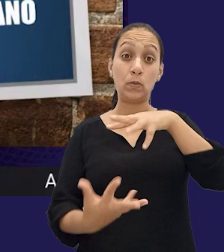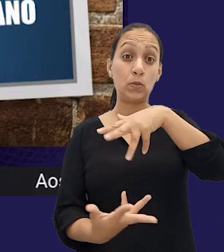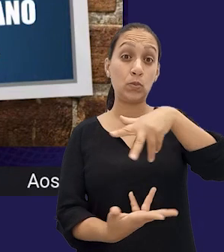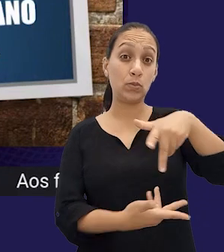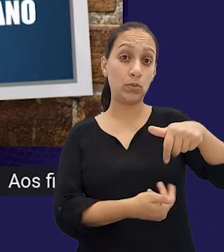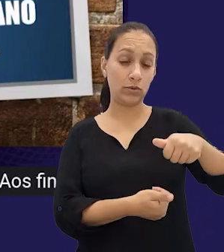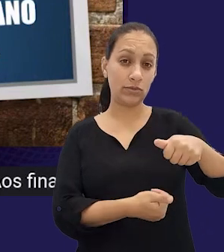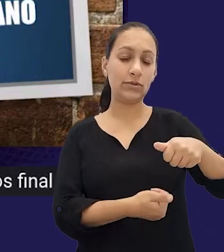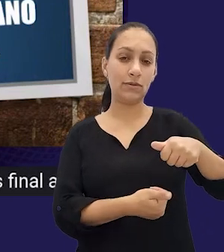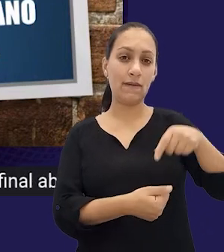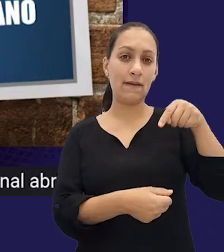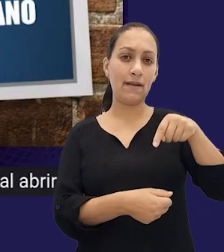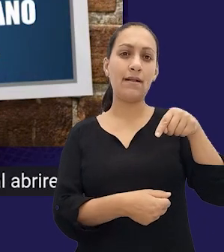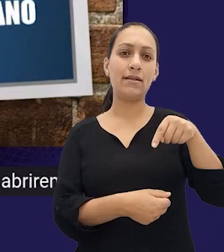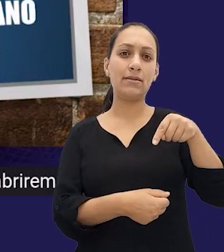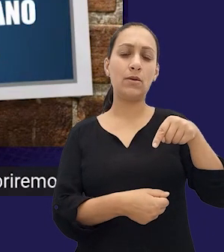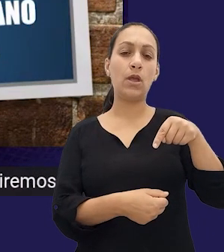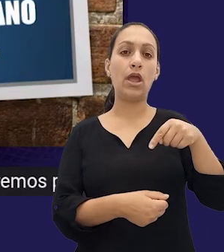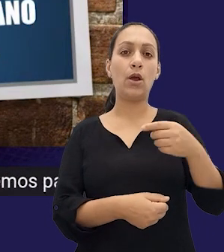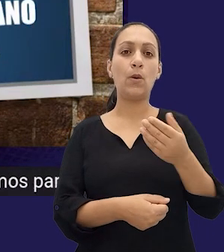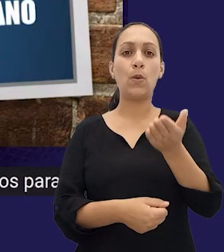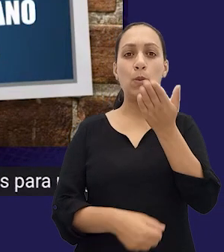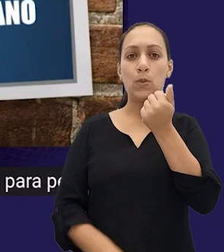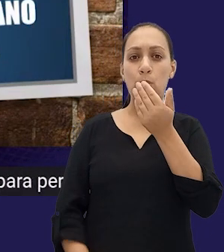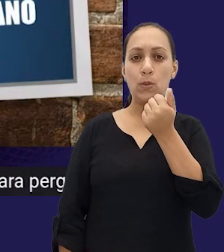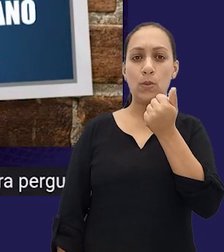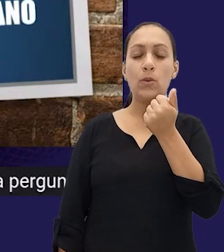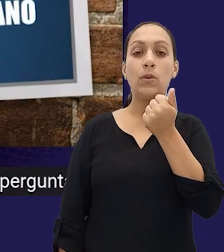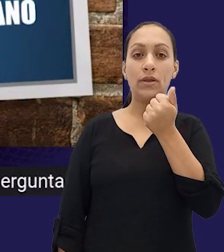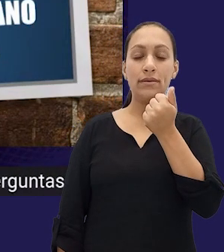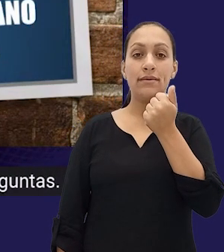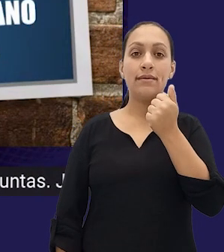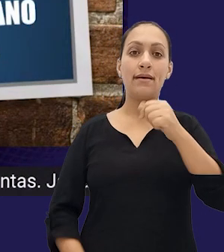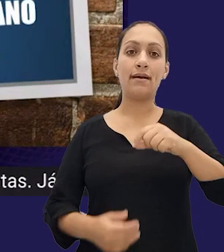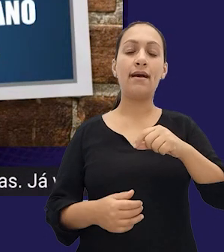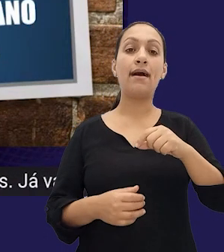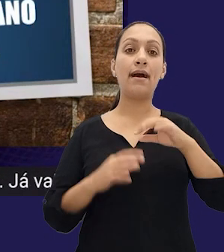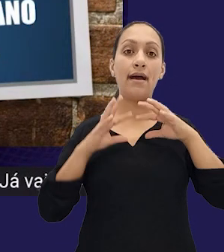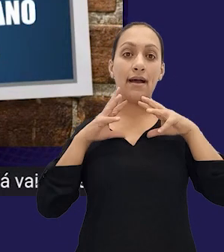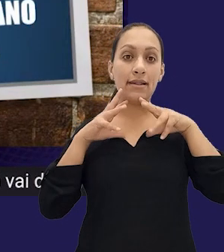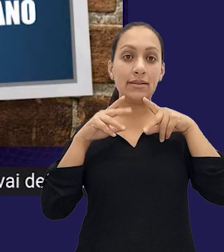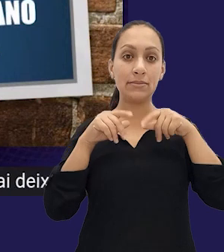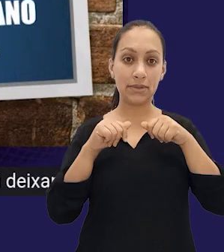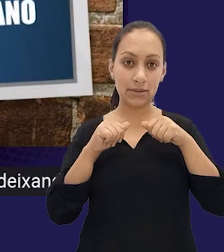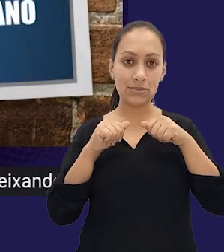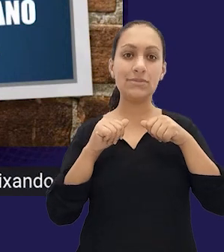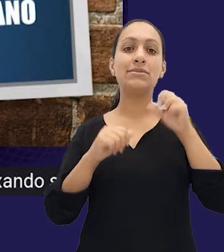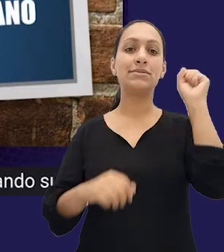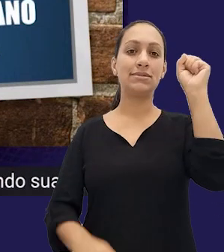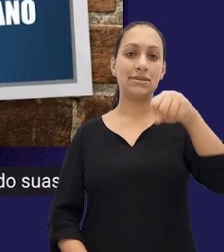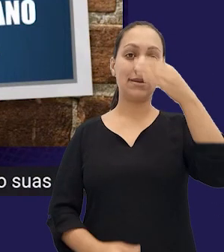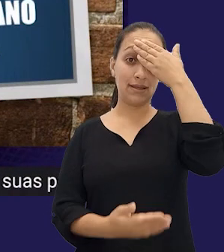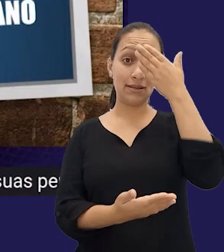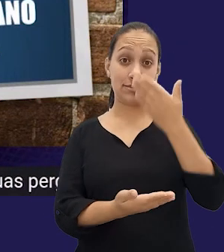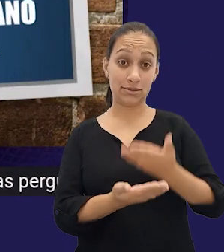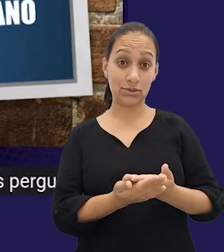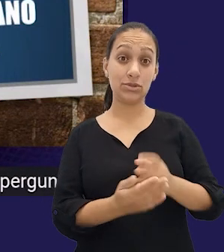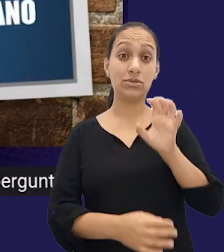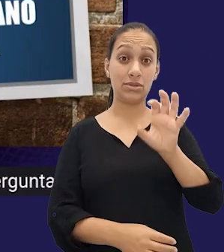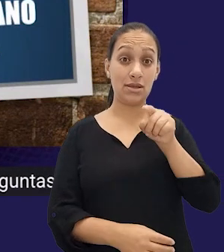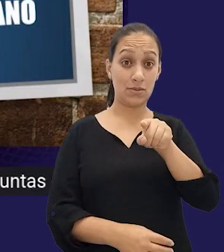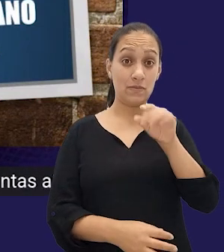eles são destinados ao consumo animal. Acreditem, sim, isso é verdade,